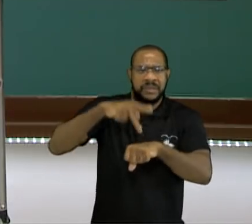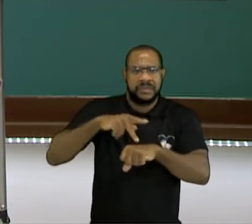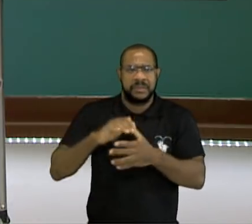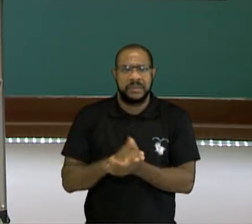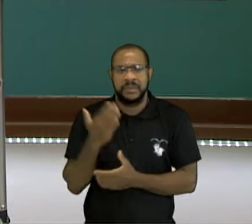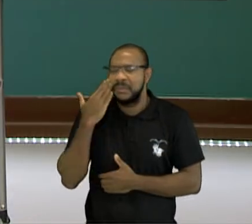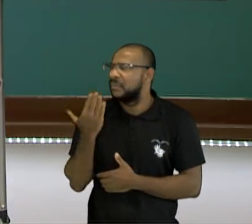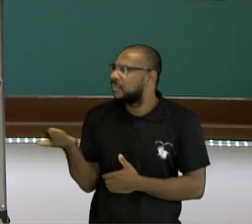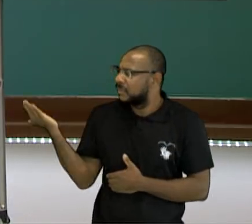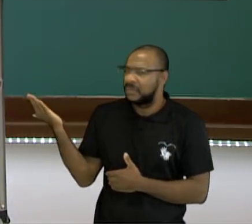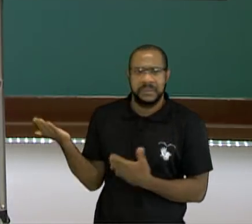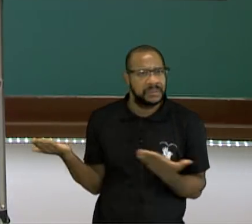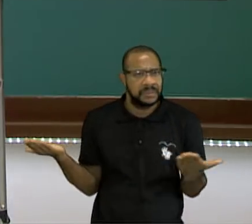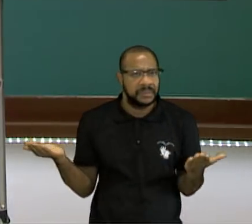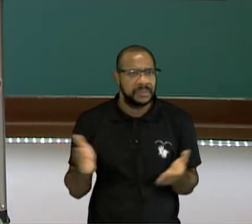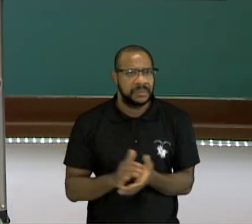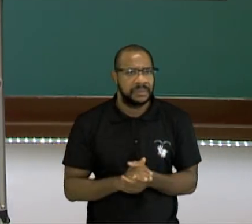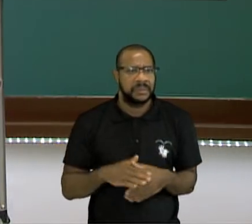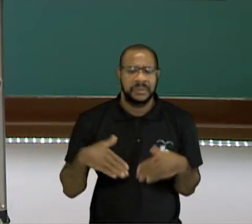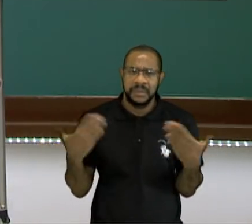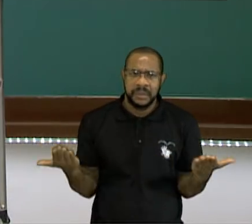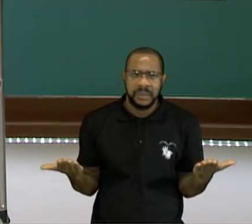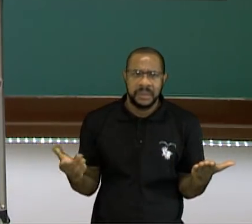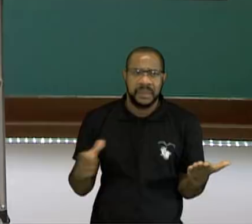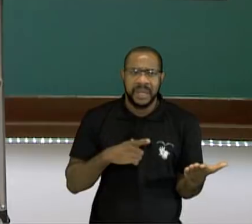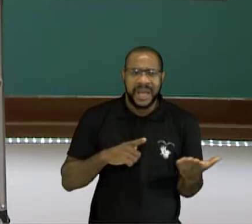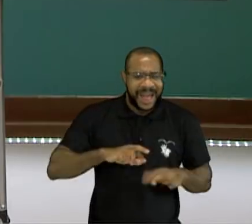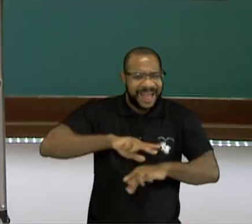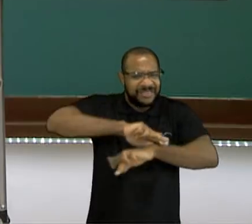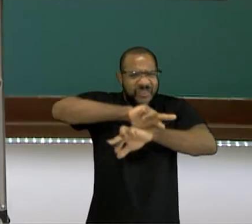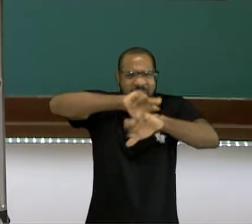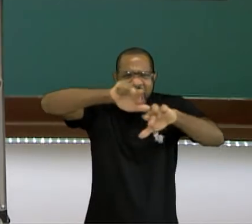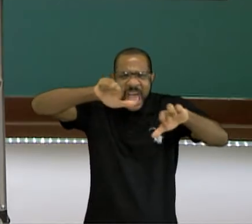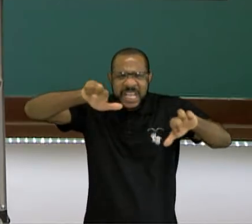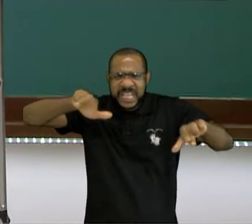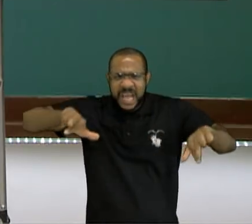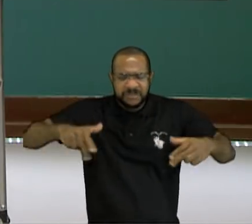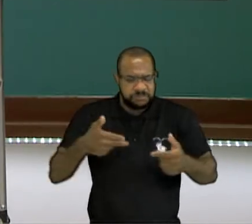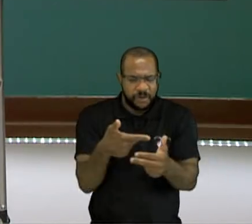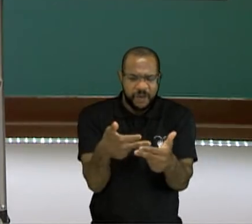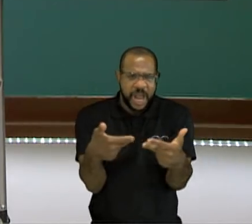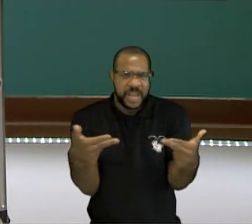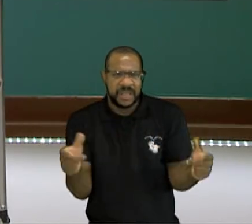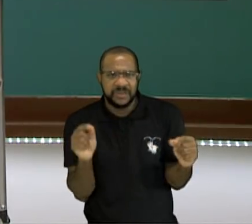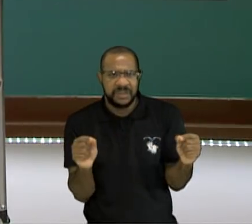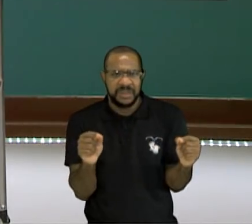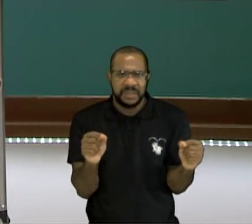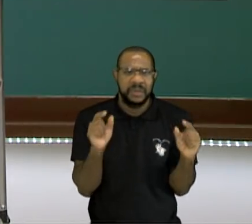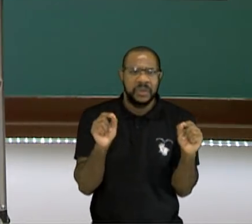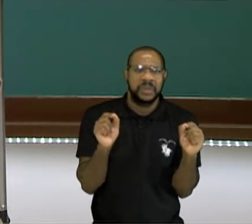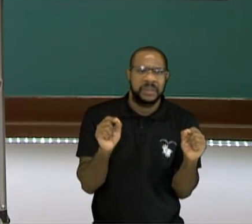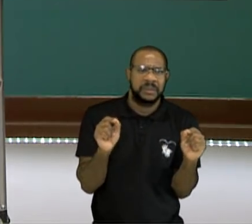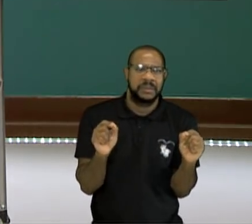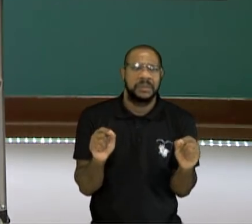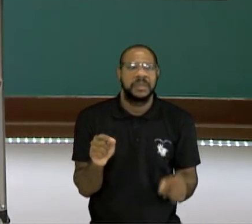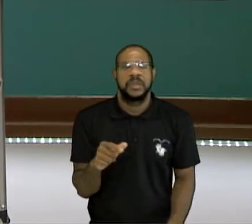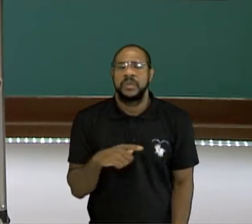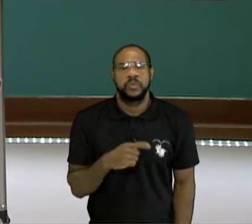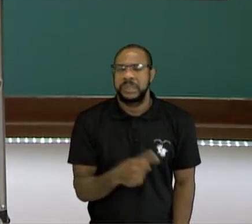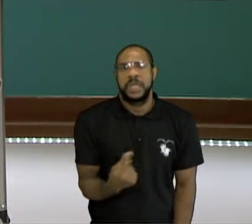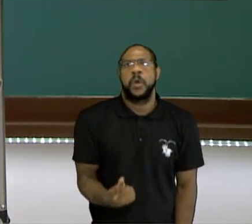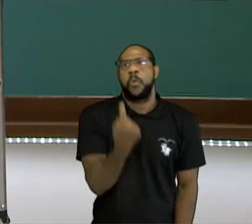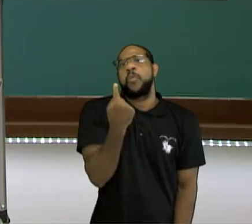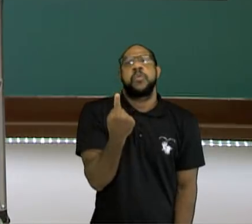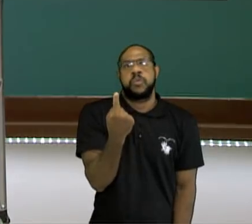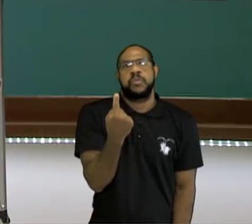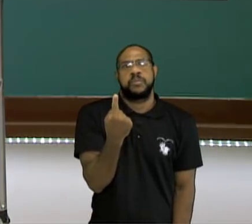heterogeneidade climática do país, ou seja, a diversidade, a variedade climática, né? Porque não tem um clima só